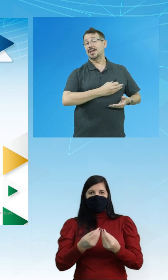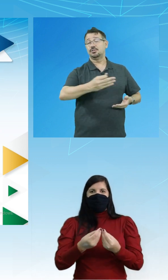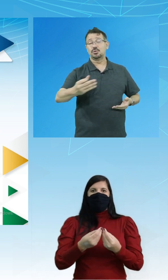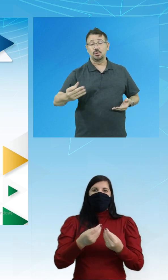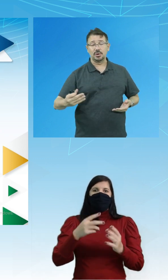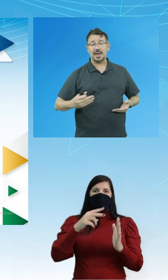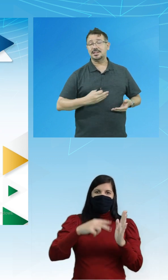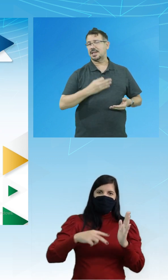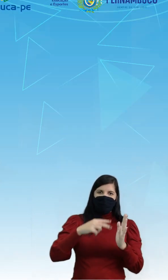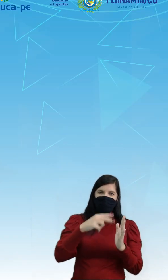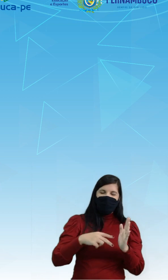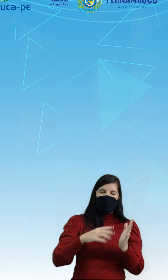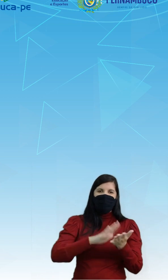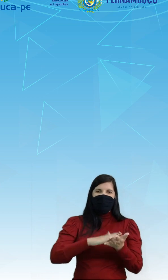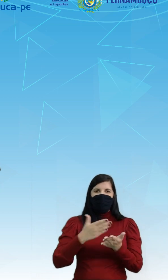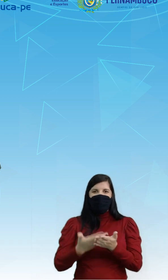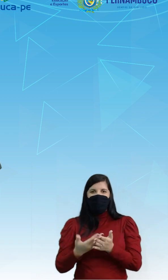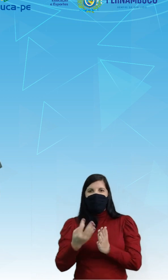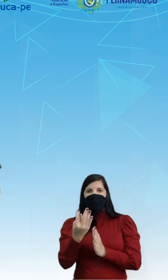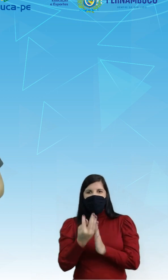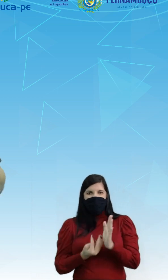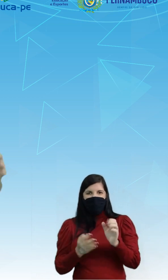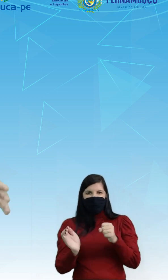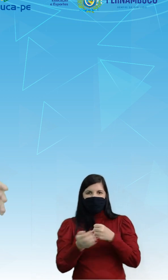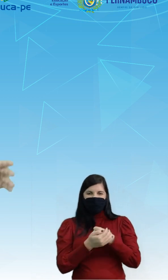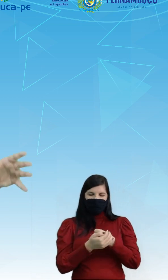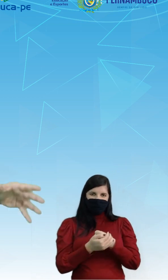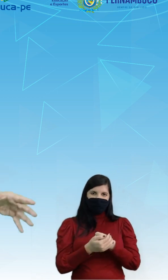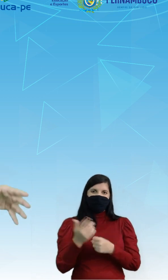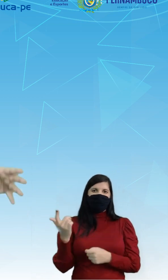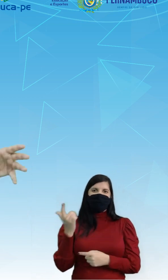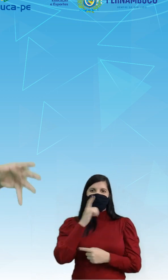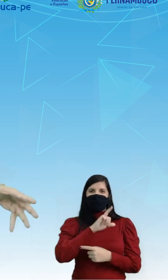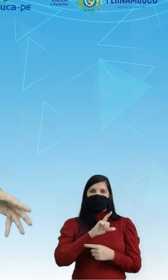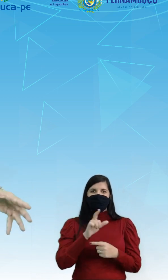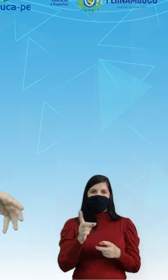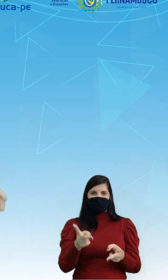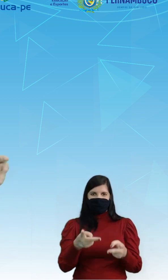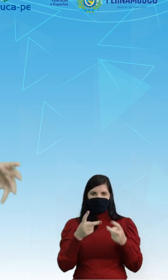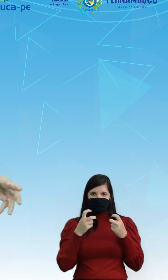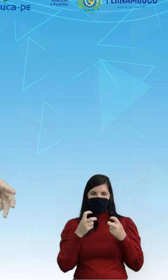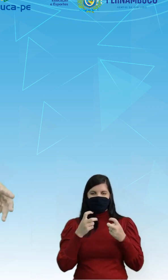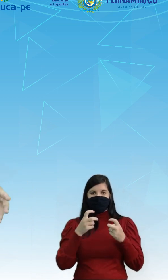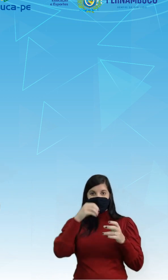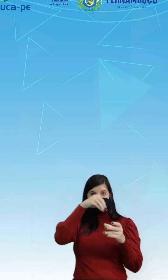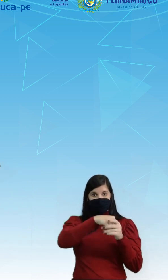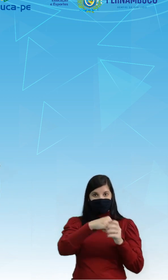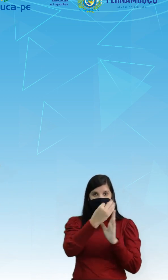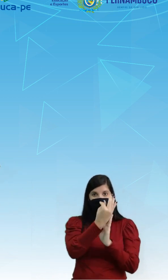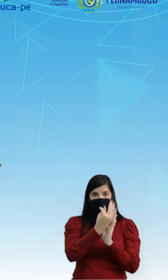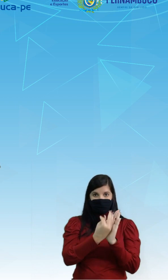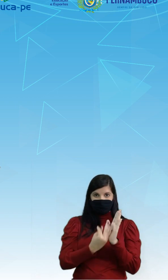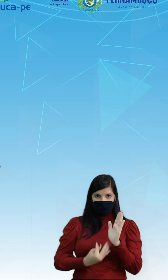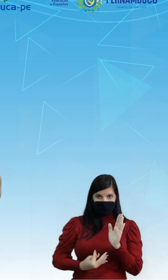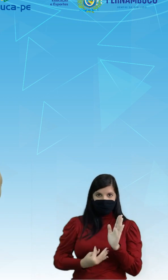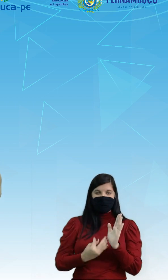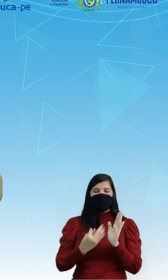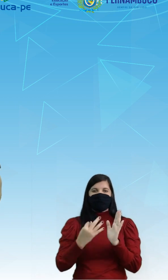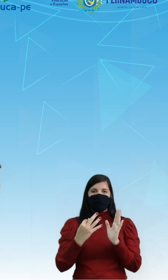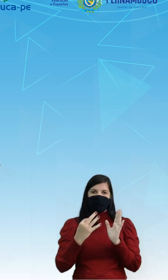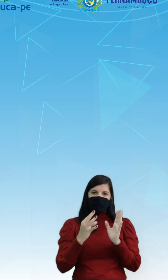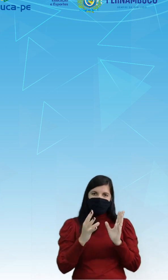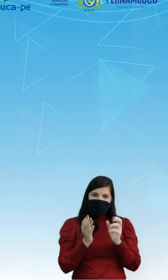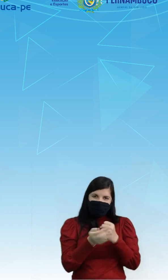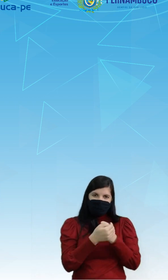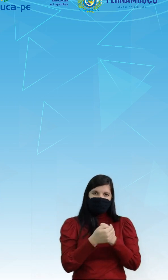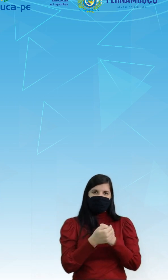a leitura, a interpretação explícita, mas aquele que consegue detectar dentro do texto aquilo que está